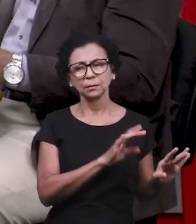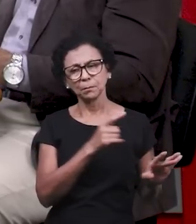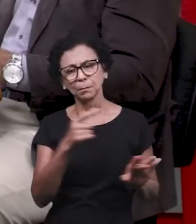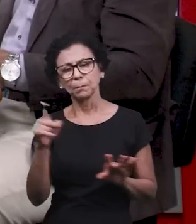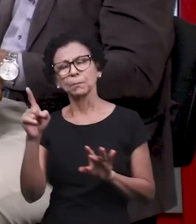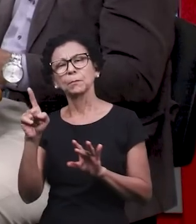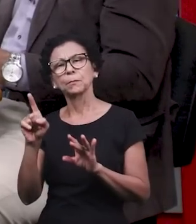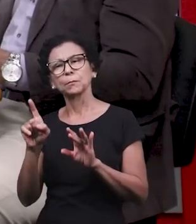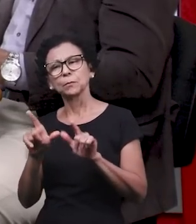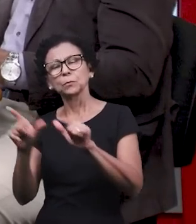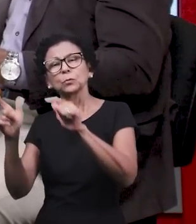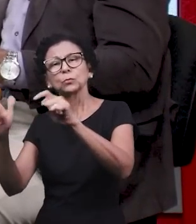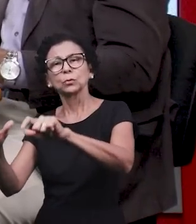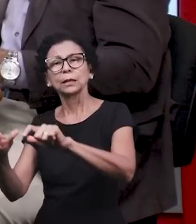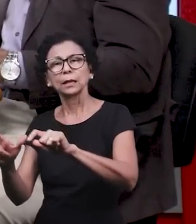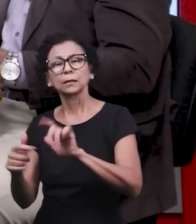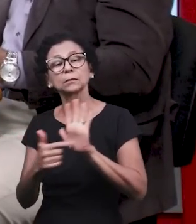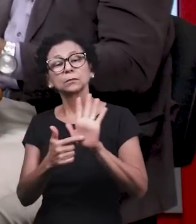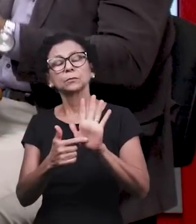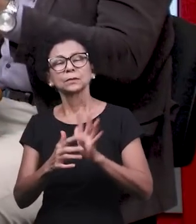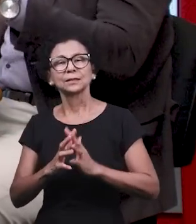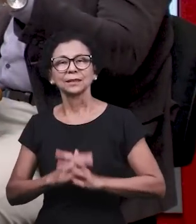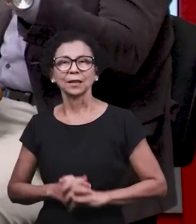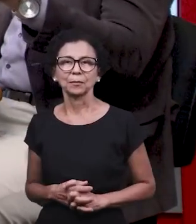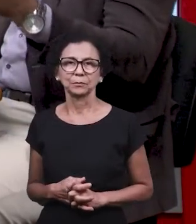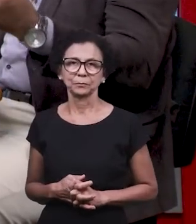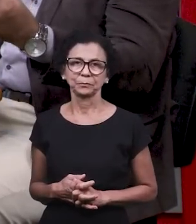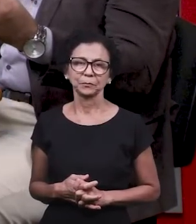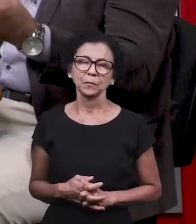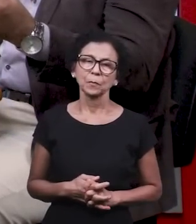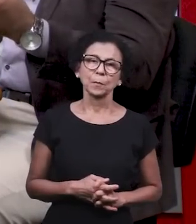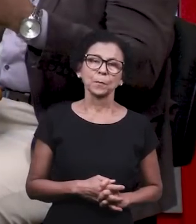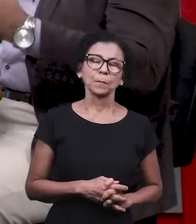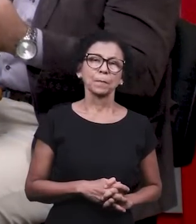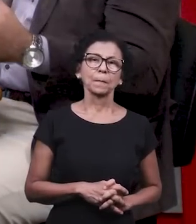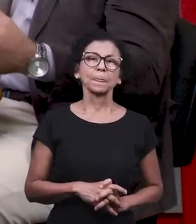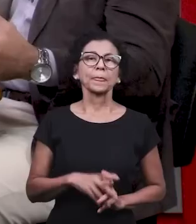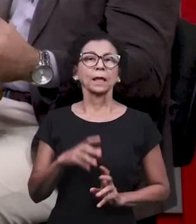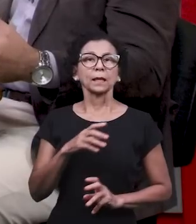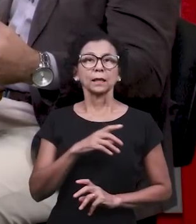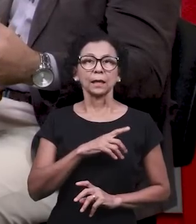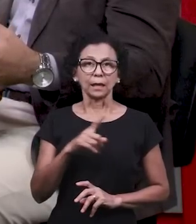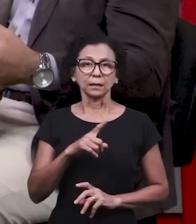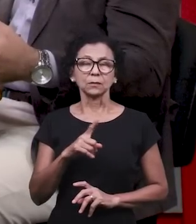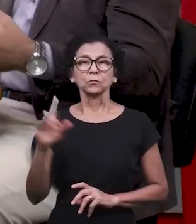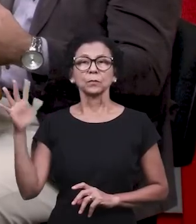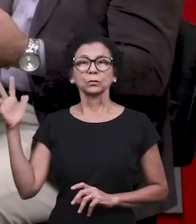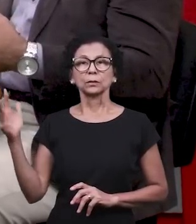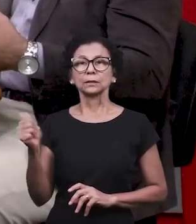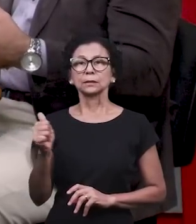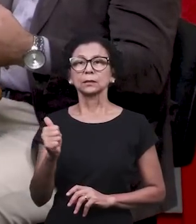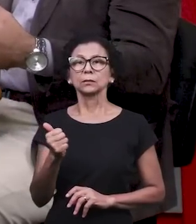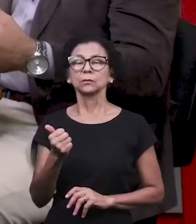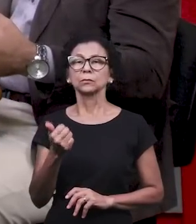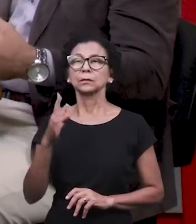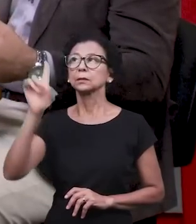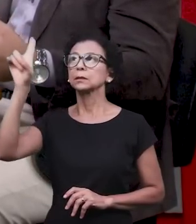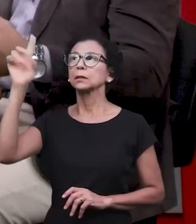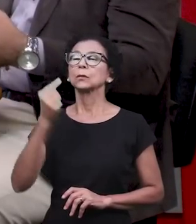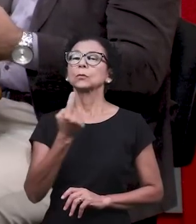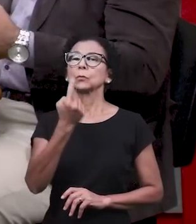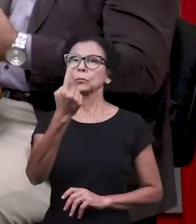semitas. Então, aqui já fica uma marca muito importante, porque semitas são esses descendentes